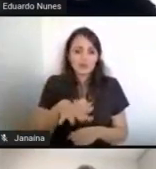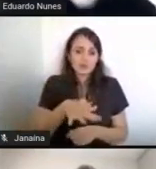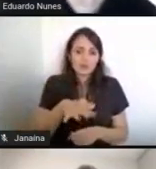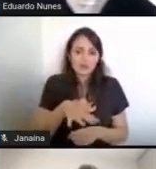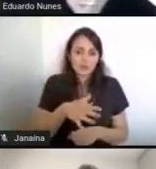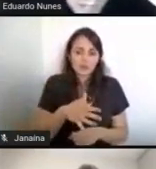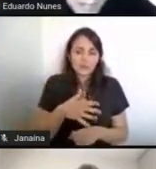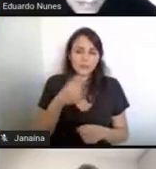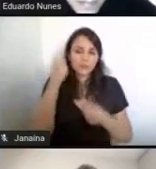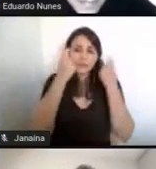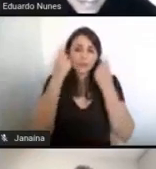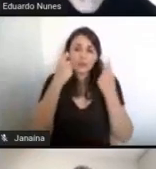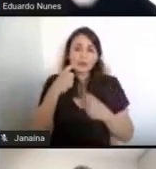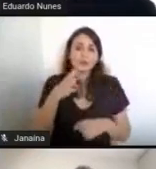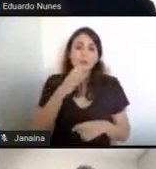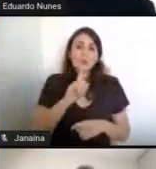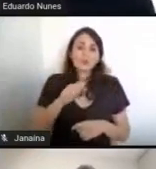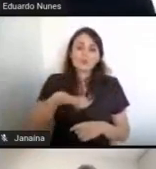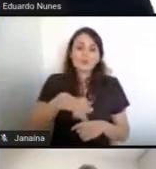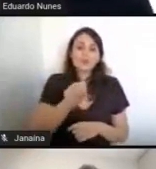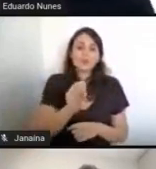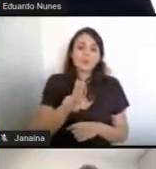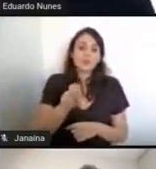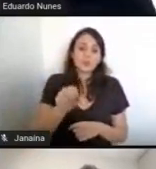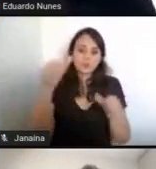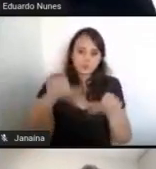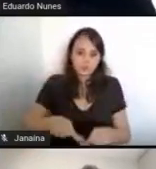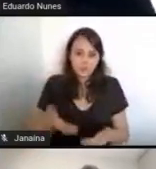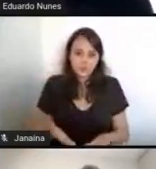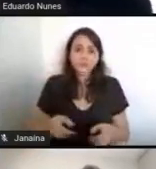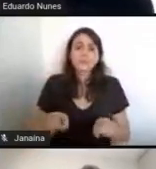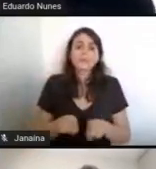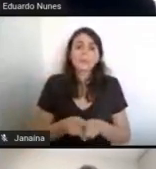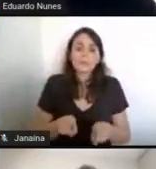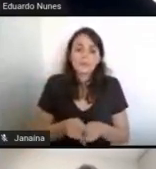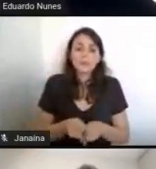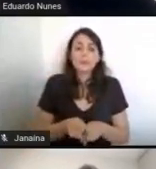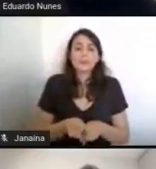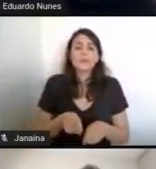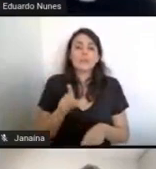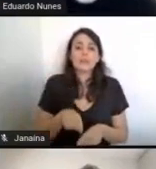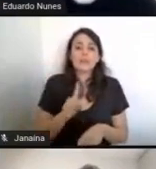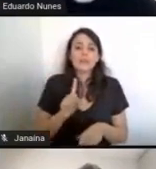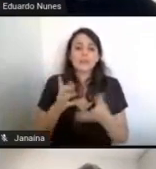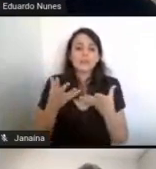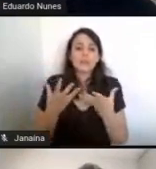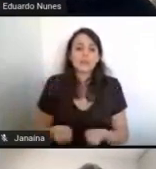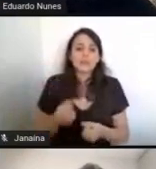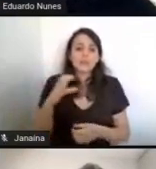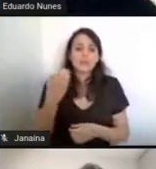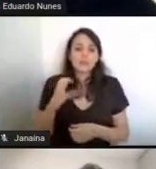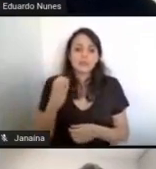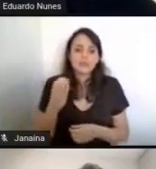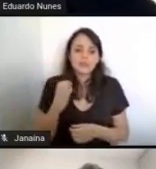a dimensão do SUS. Nós temos ainda junto o negacionismo da ciência, né, com uma Olha, disputa de narrativa. só um